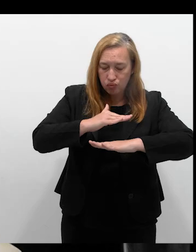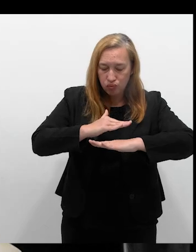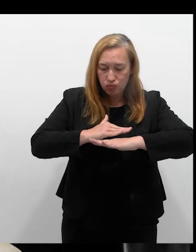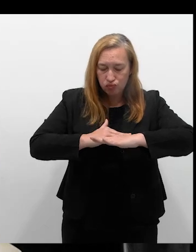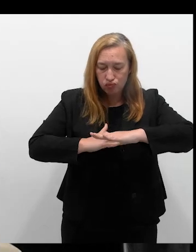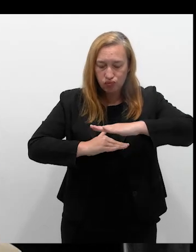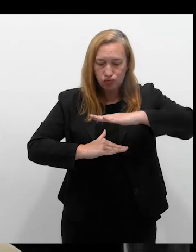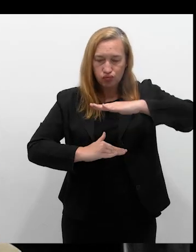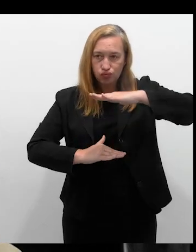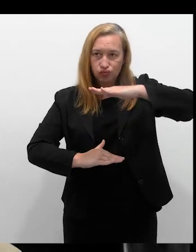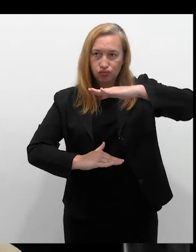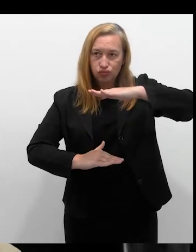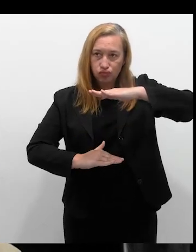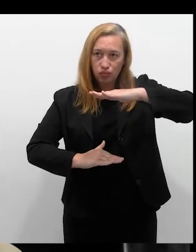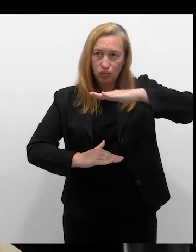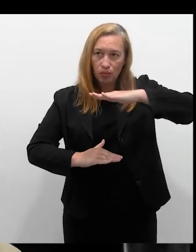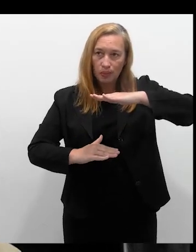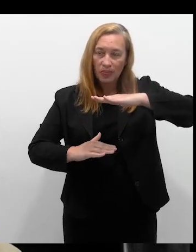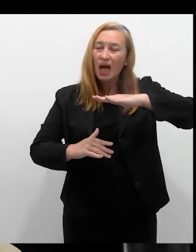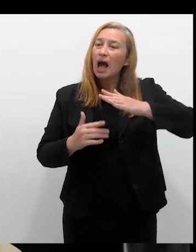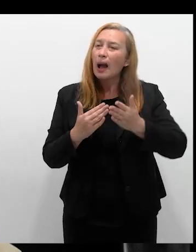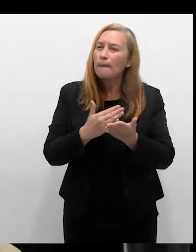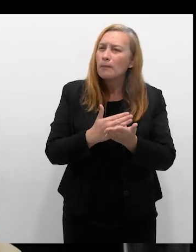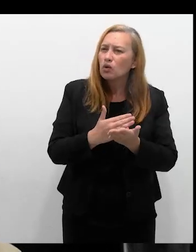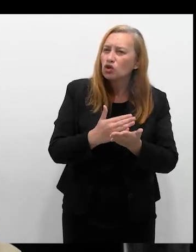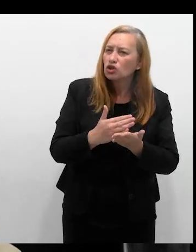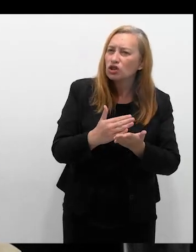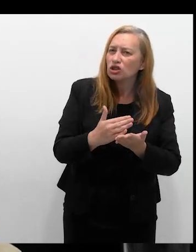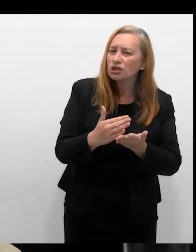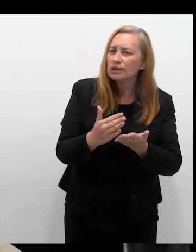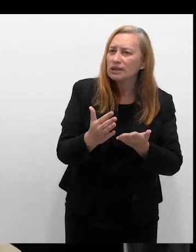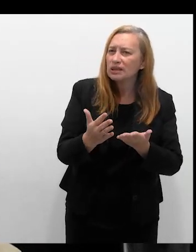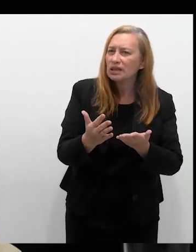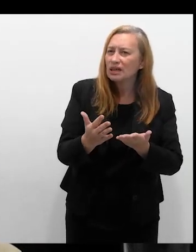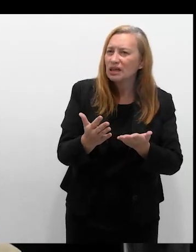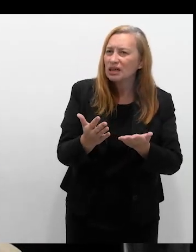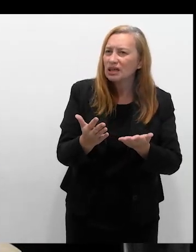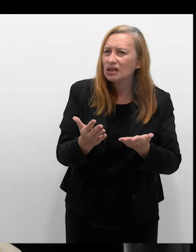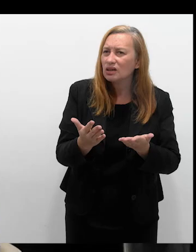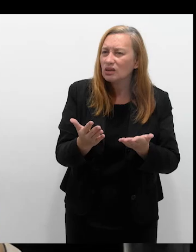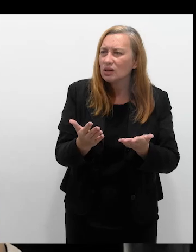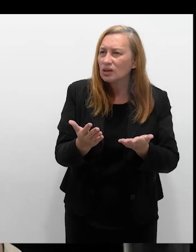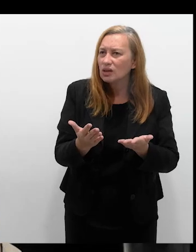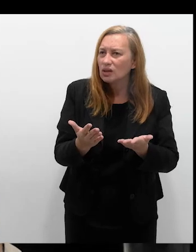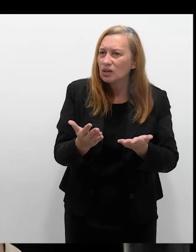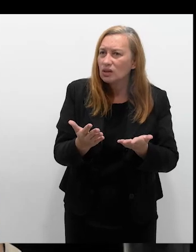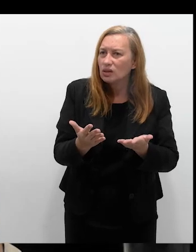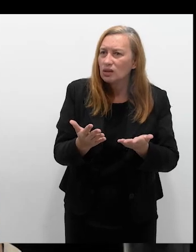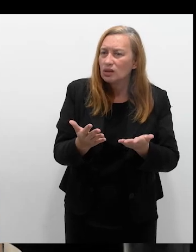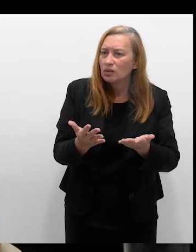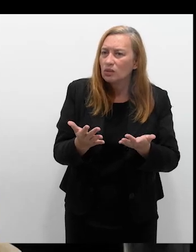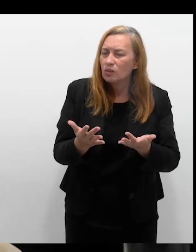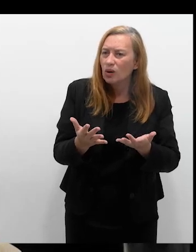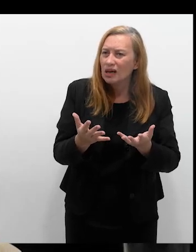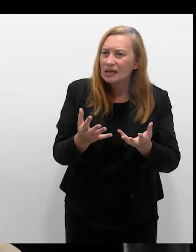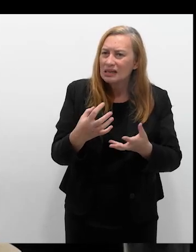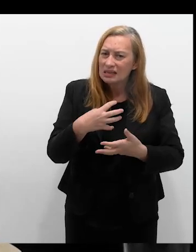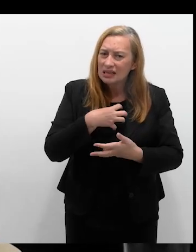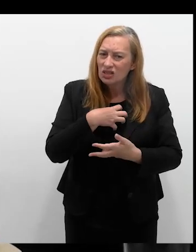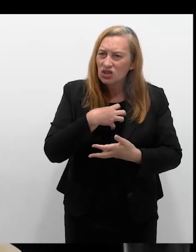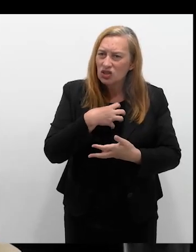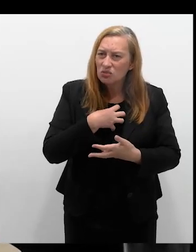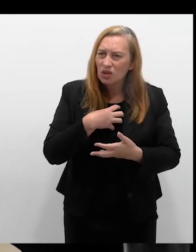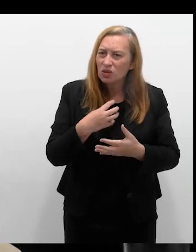a voltar à superfície, e aí o livro começa a discorrer de uma maneira bastante visceral,